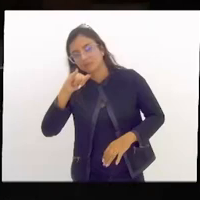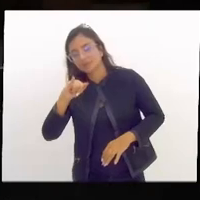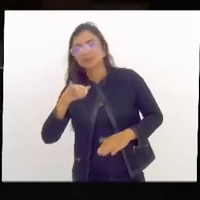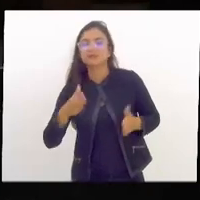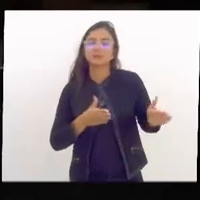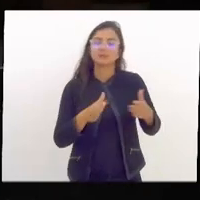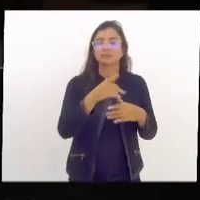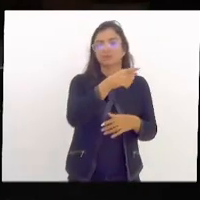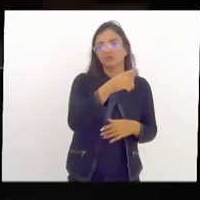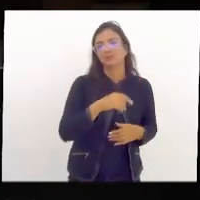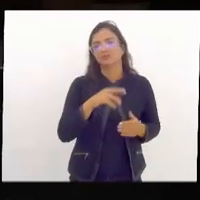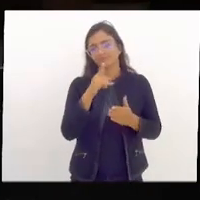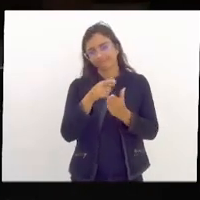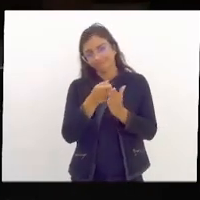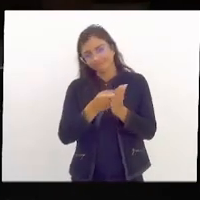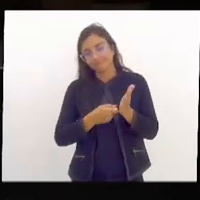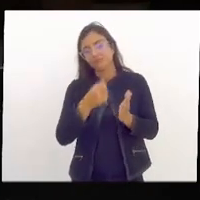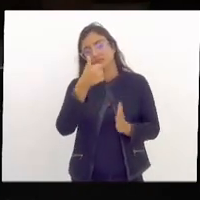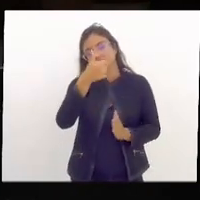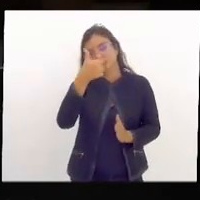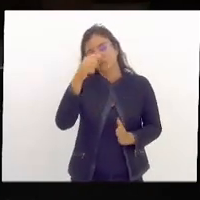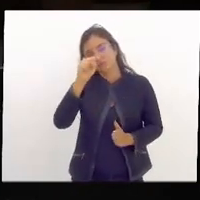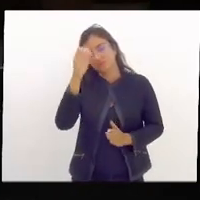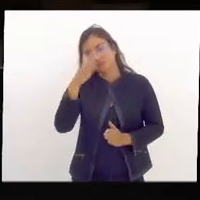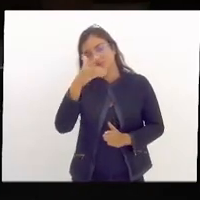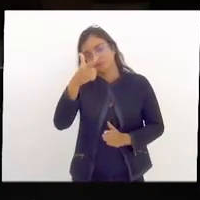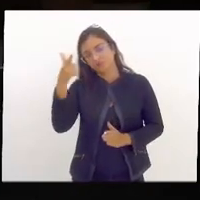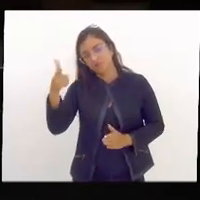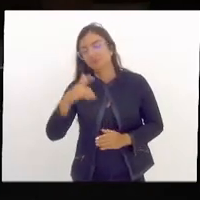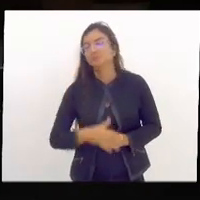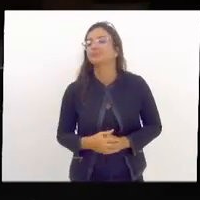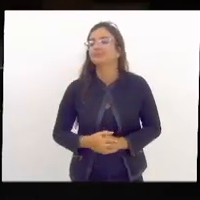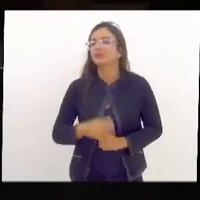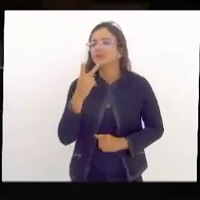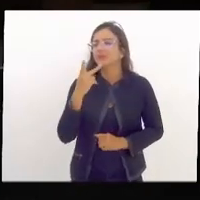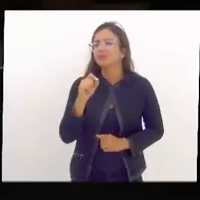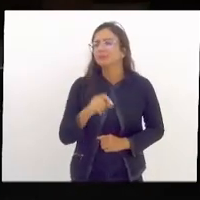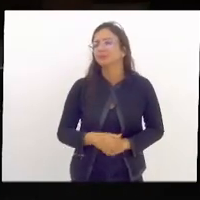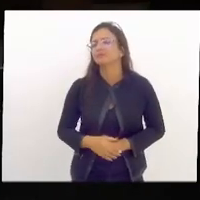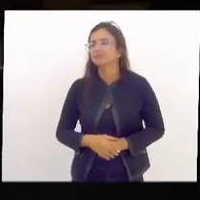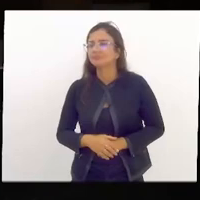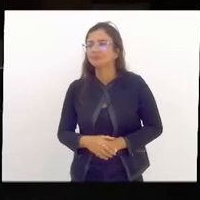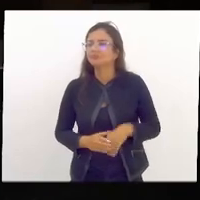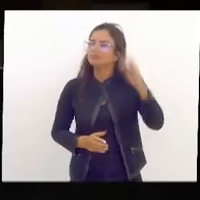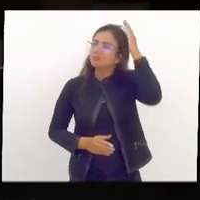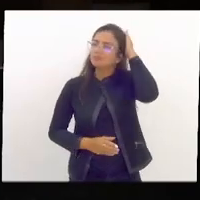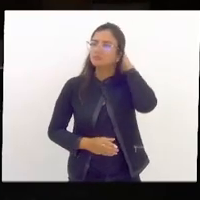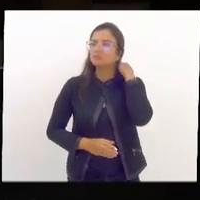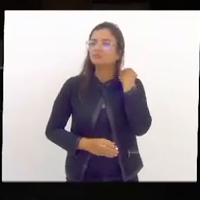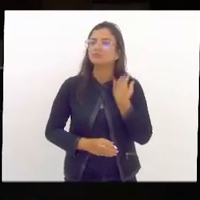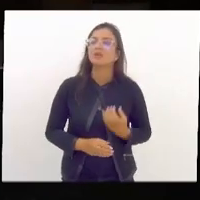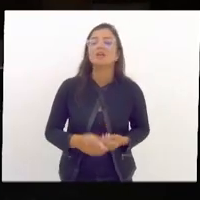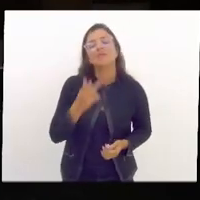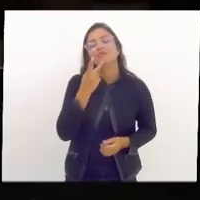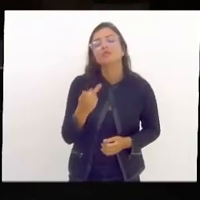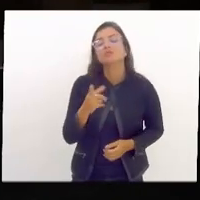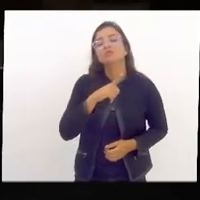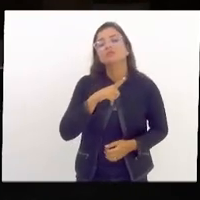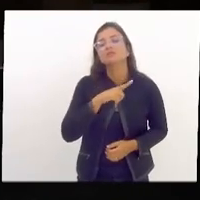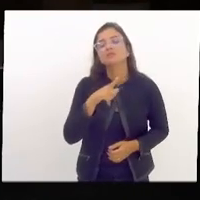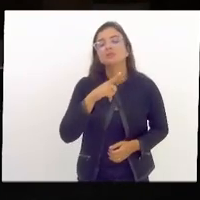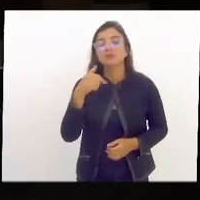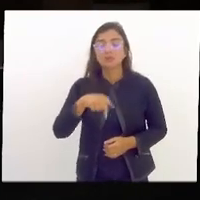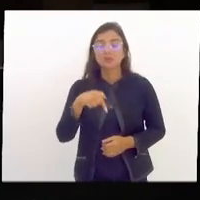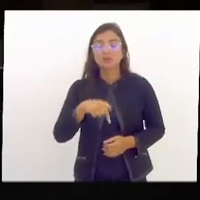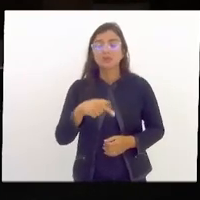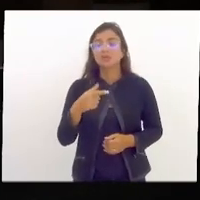o número do ofício, 118/22. Expor que se segue. Aí vamos lá. Preliminarmente, cumpre ressaltar que a presente